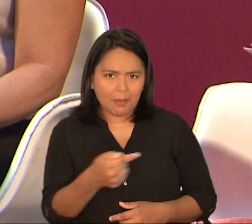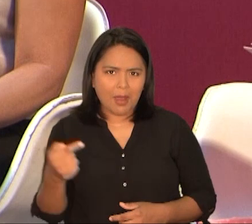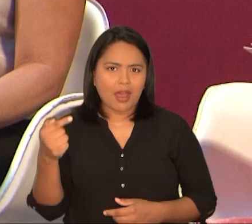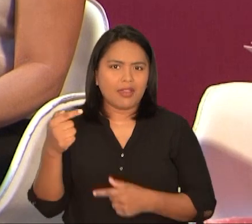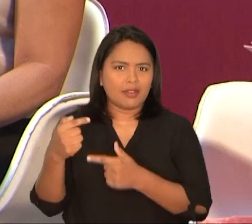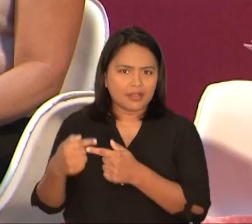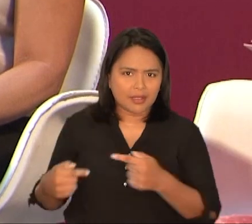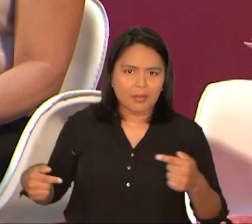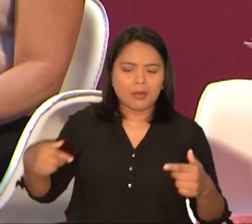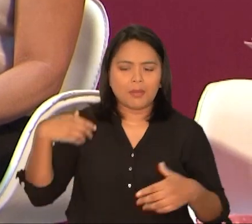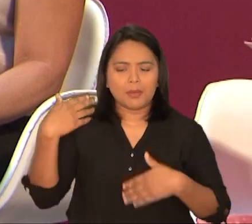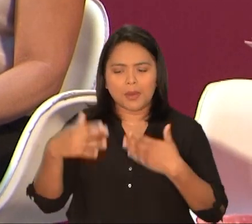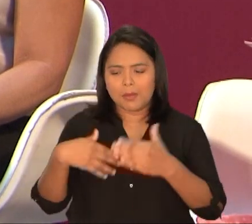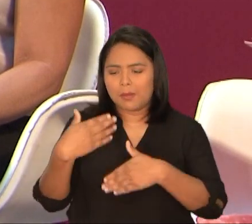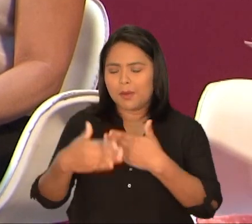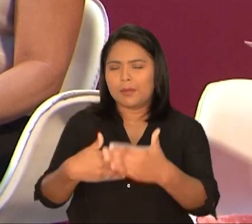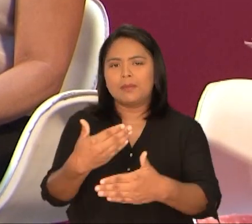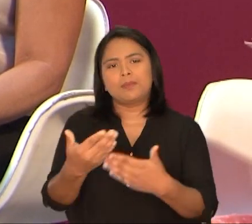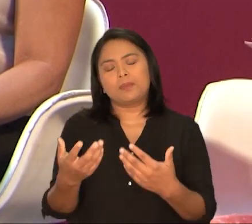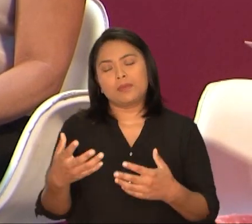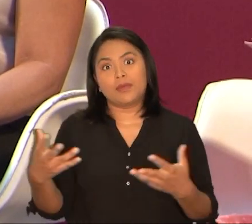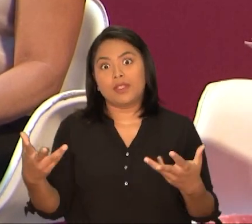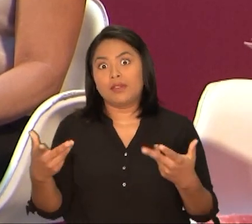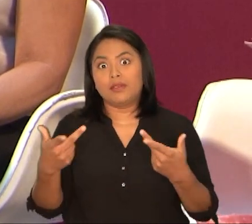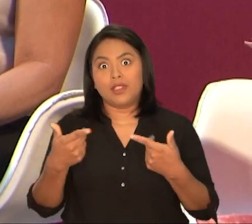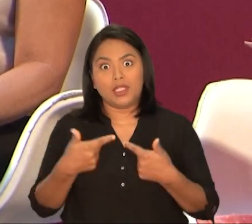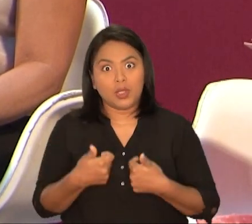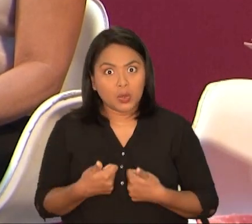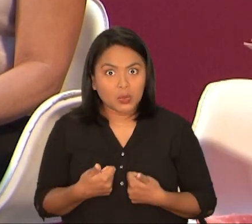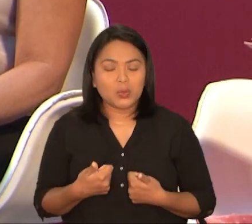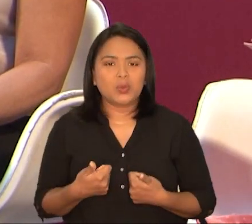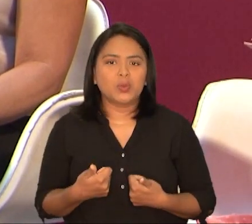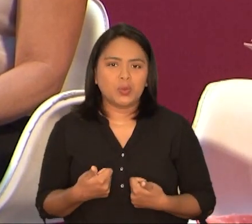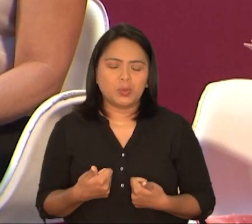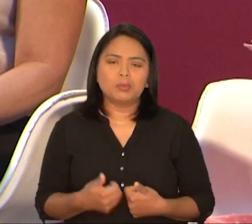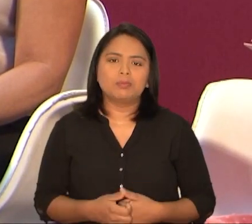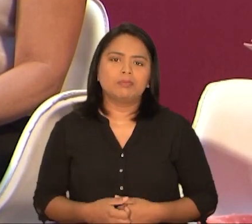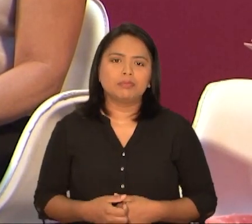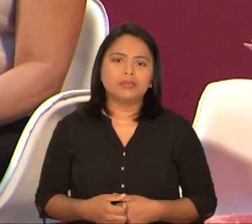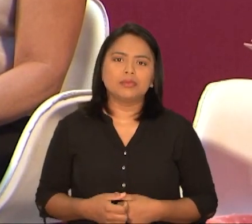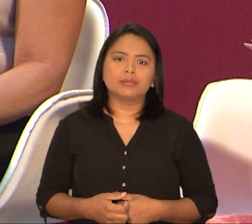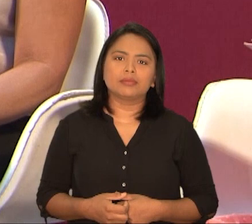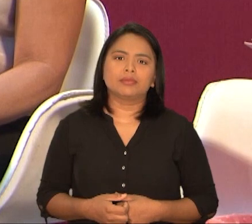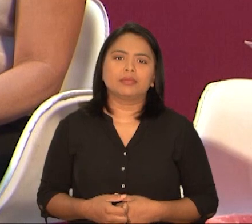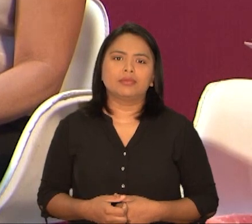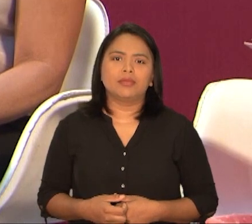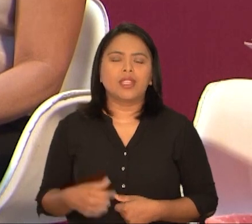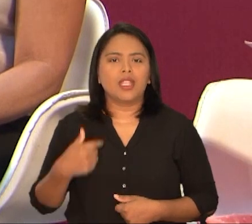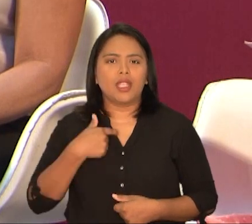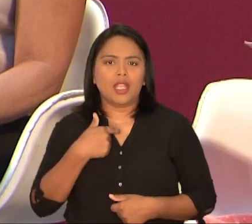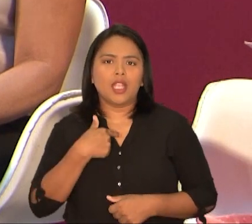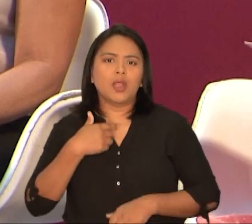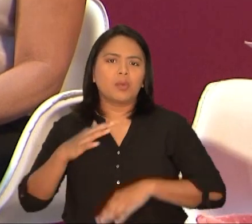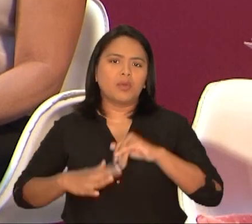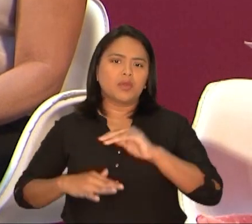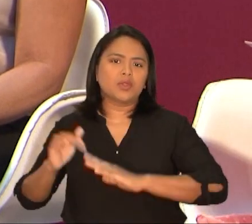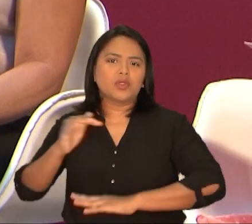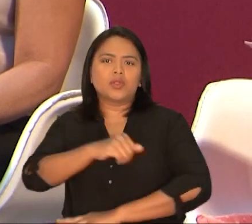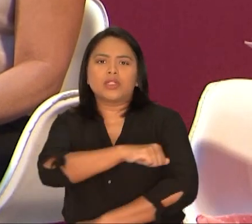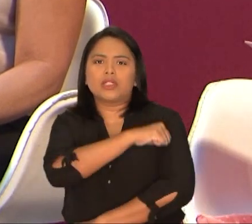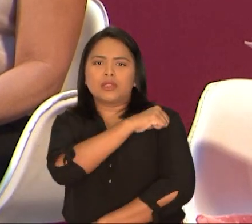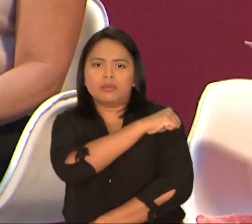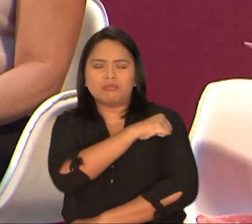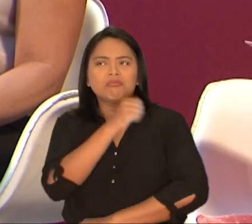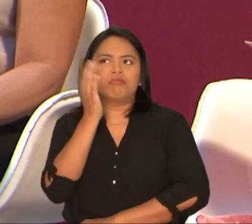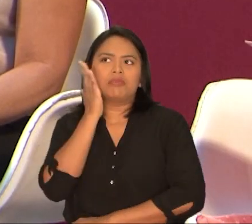bebê, é muito incrível mesmo como que as coisas vão acontecendo. Então, realmente... apesar de ser enfermeira, né, de trabalhar baseado